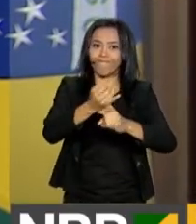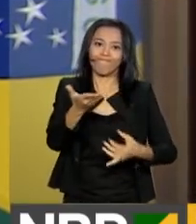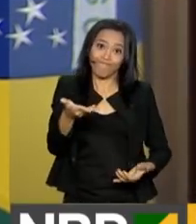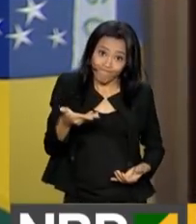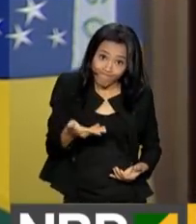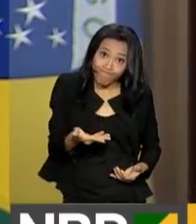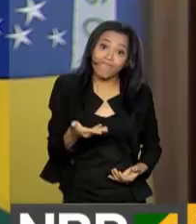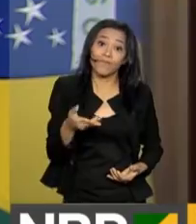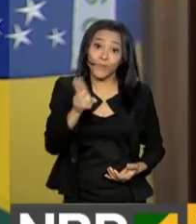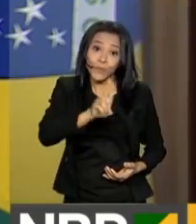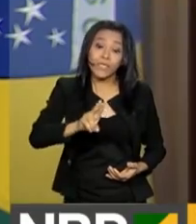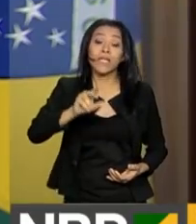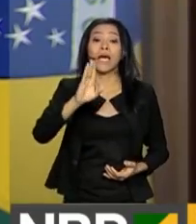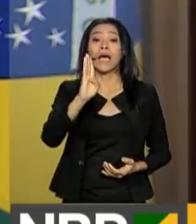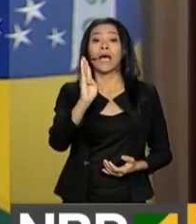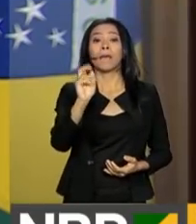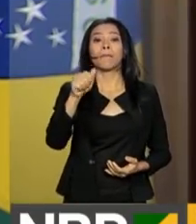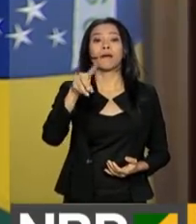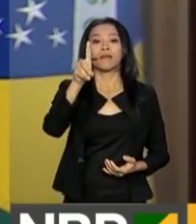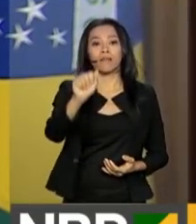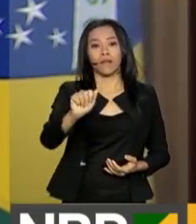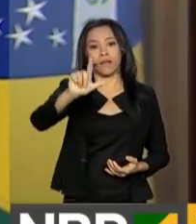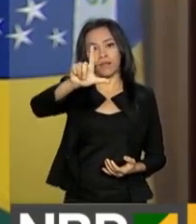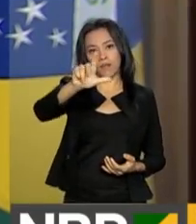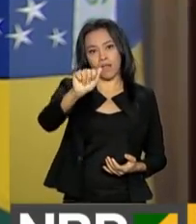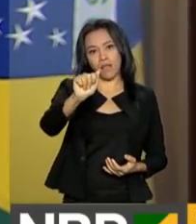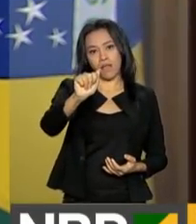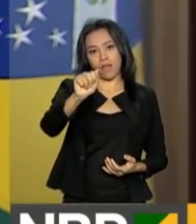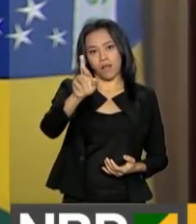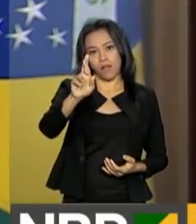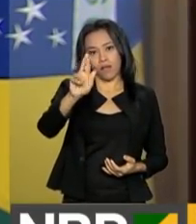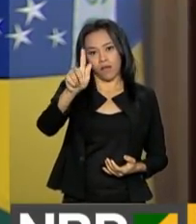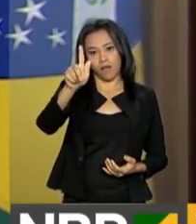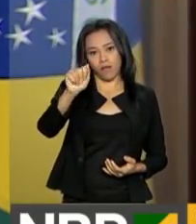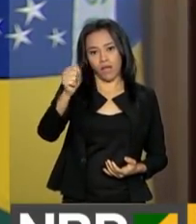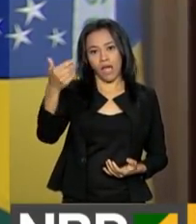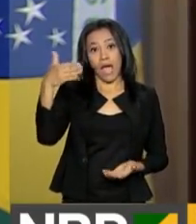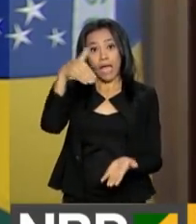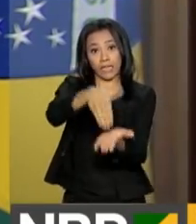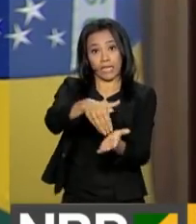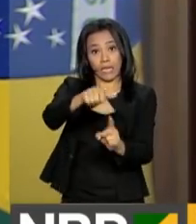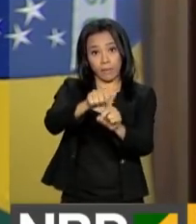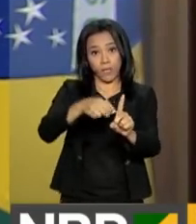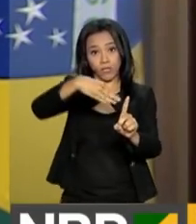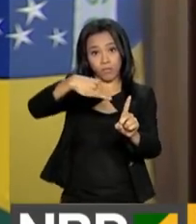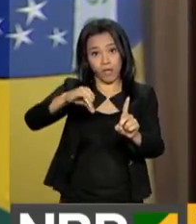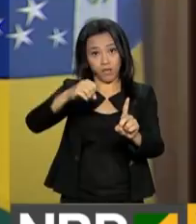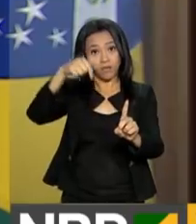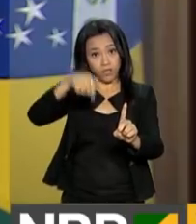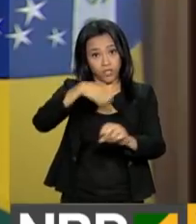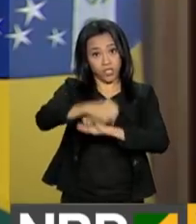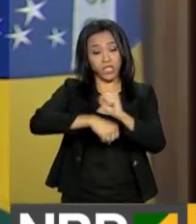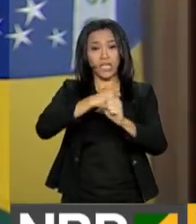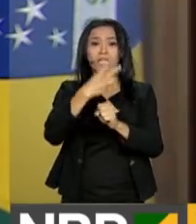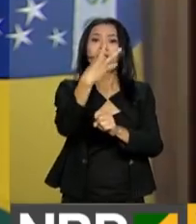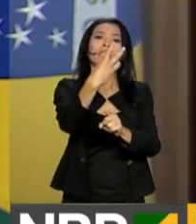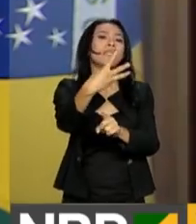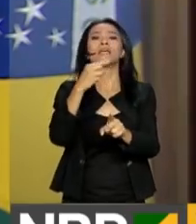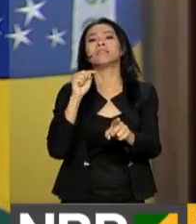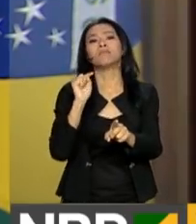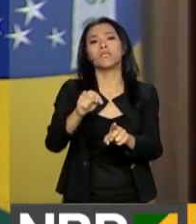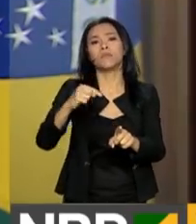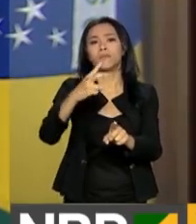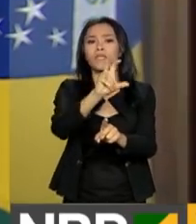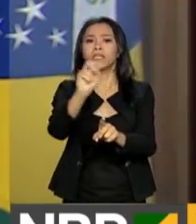do banda larga' sentado aqui que até março deste ano 3503 municípios é